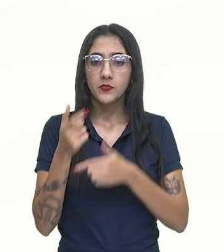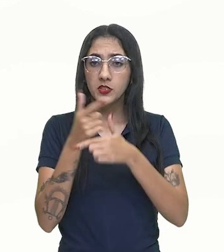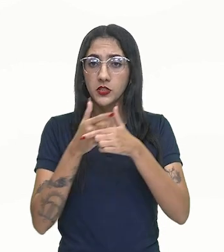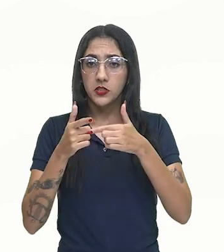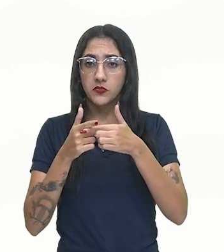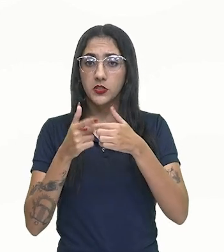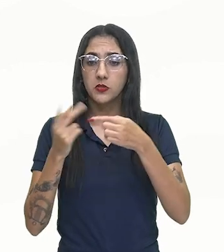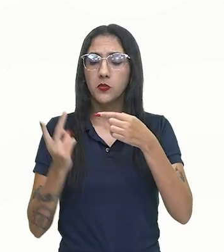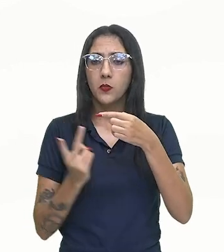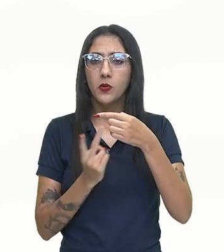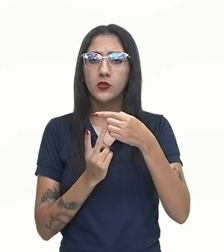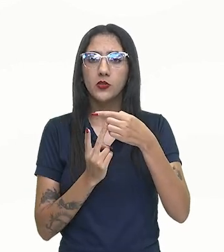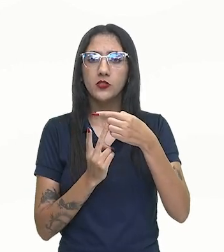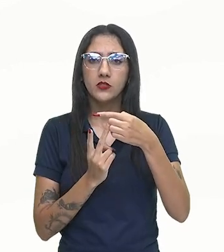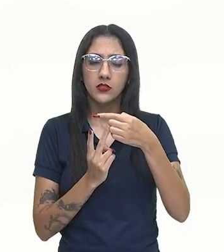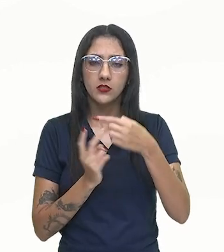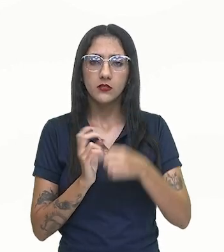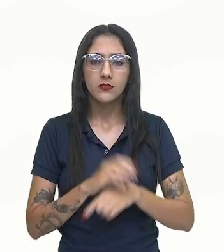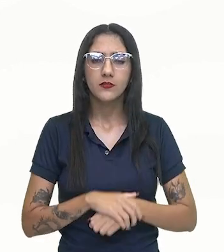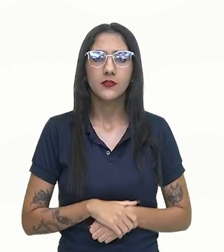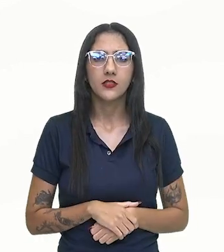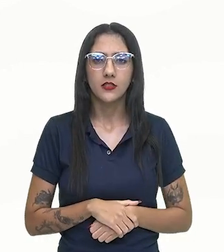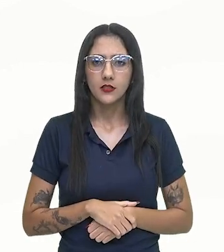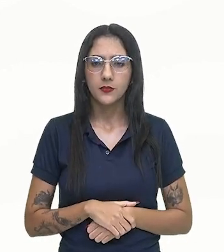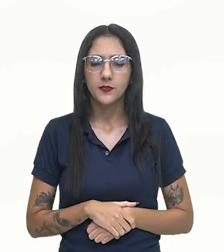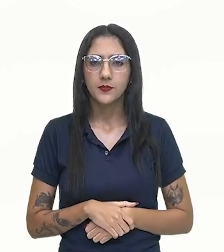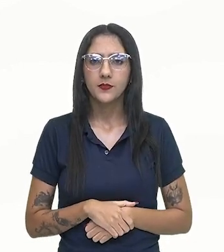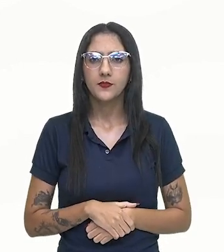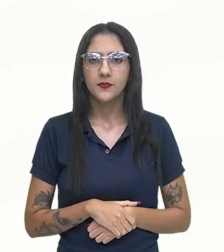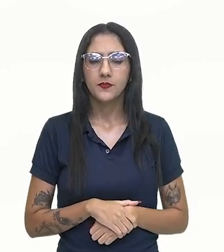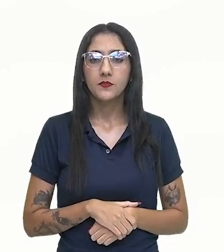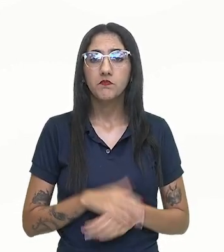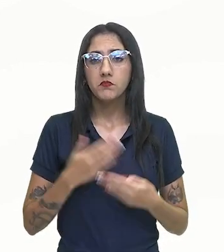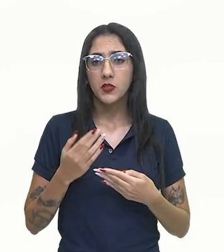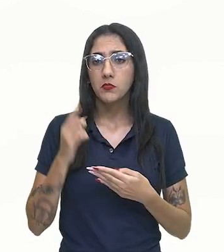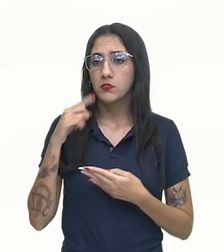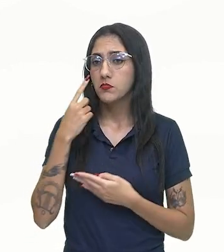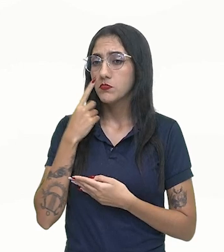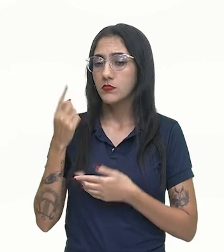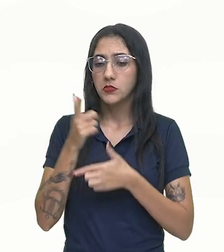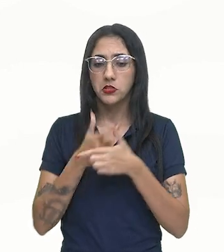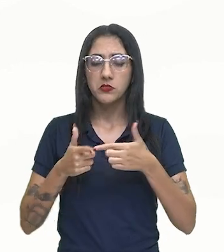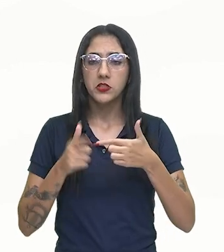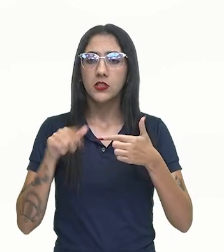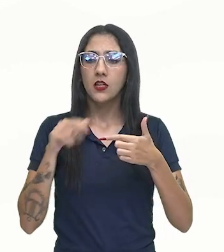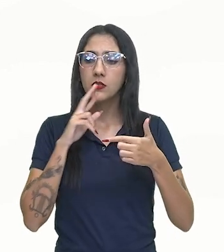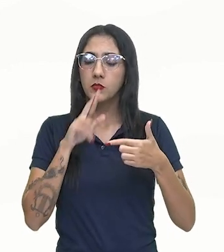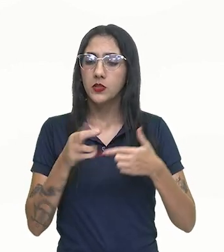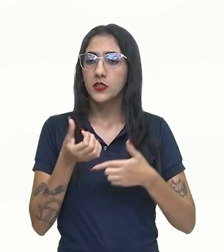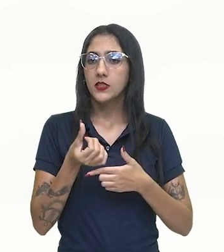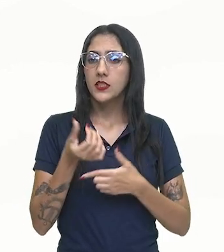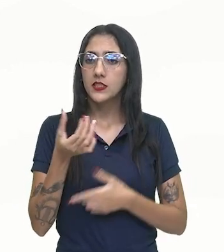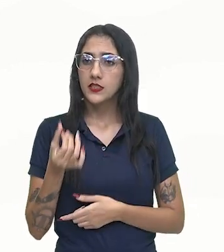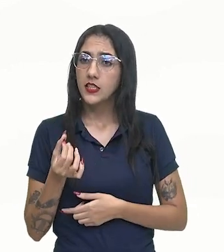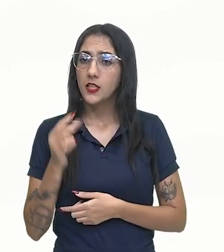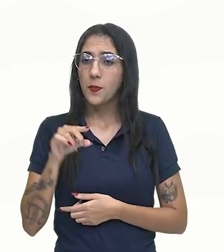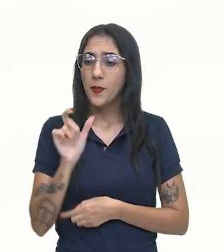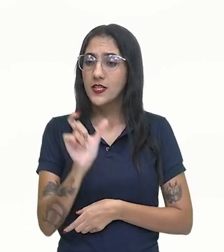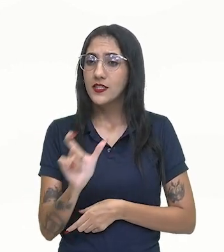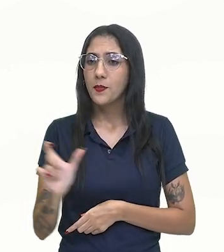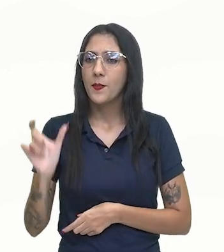2 fatorial, que é o próprio 2. Isso vai dar, então, 60 anagramas para a